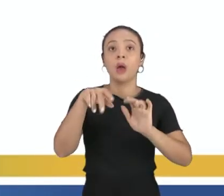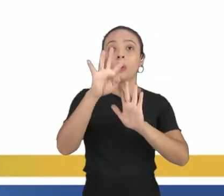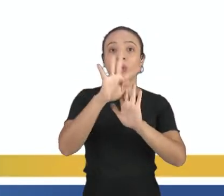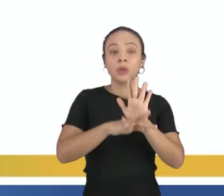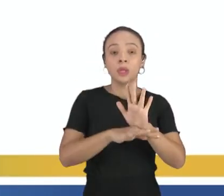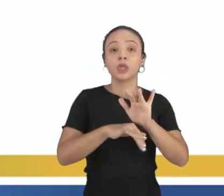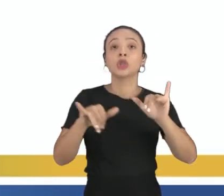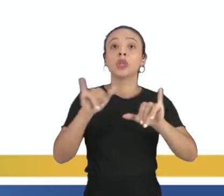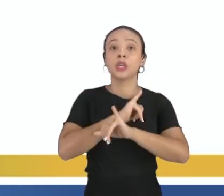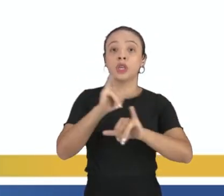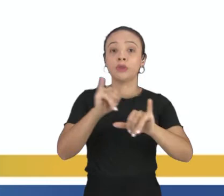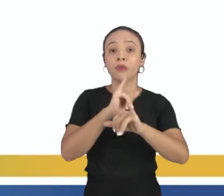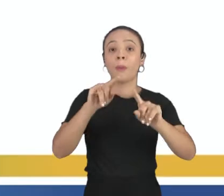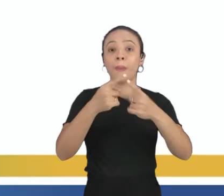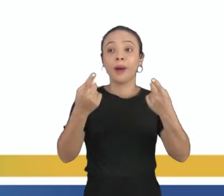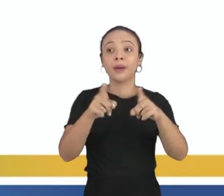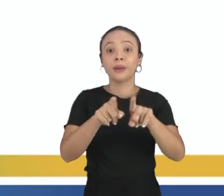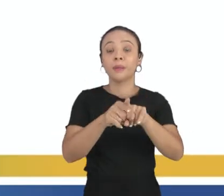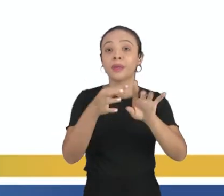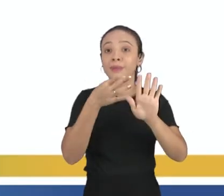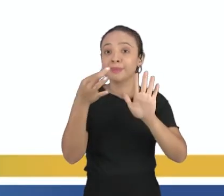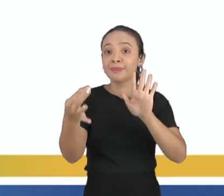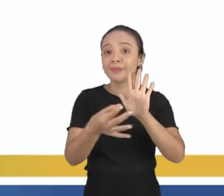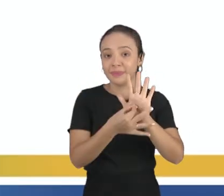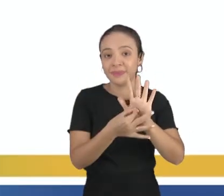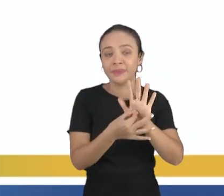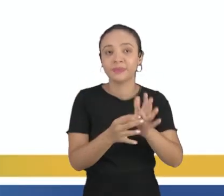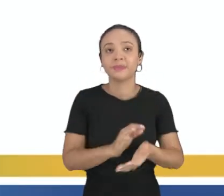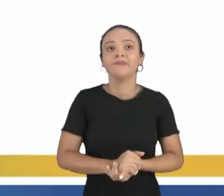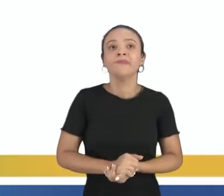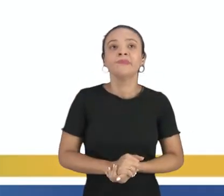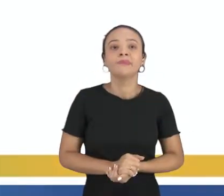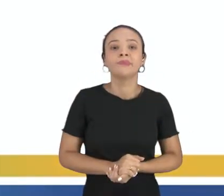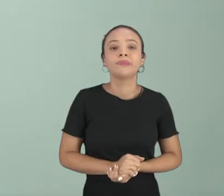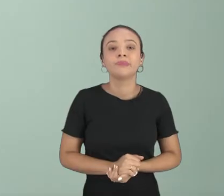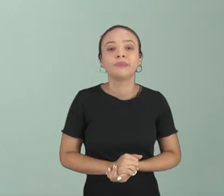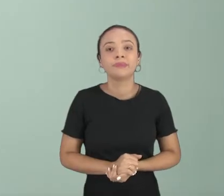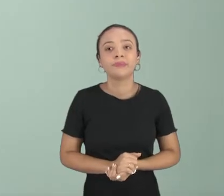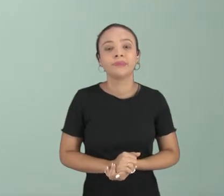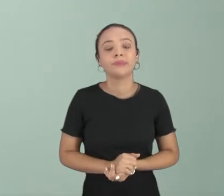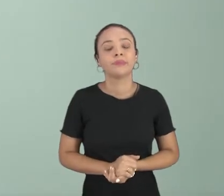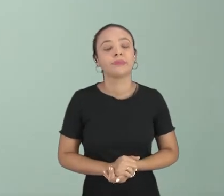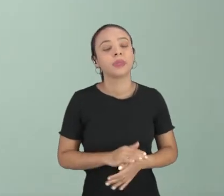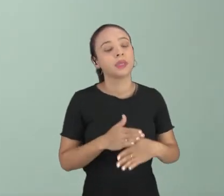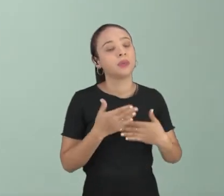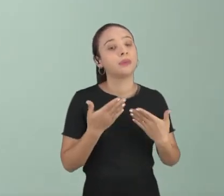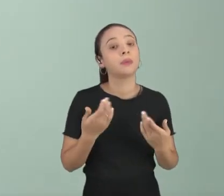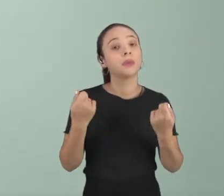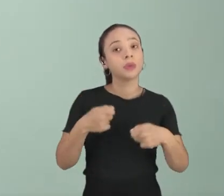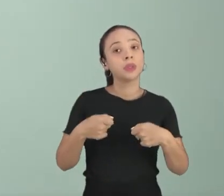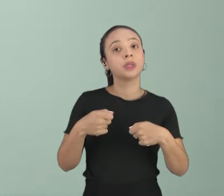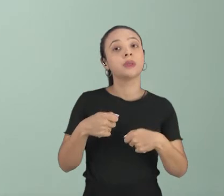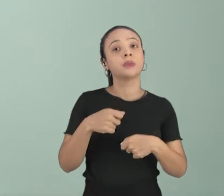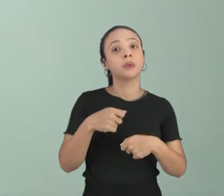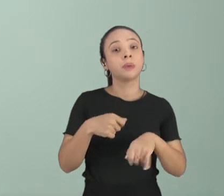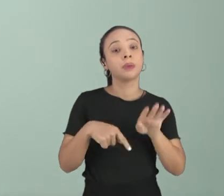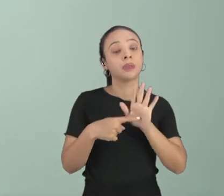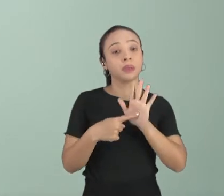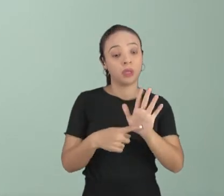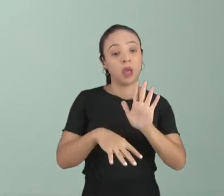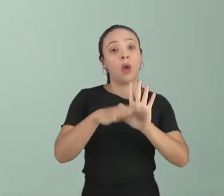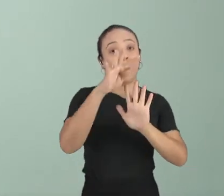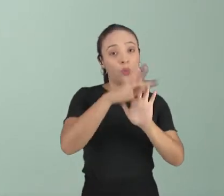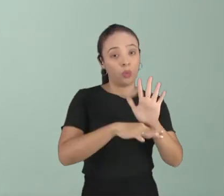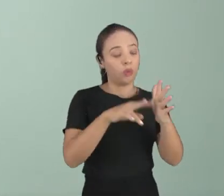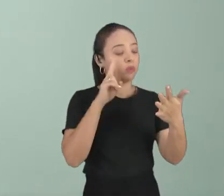natureza informativa, argumentativa. Resumindo, ele vai pegar a obra, vai ler,